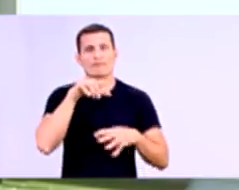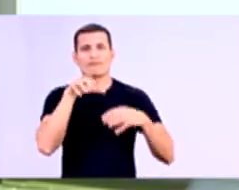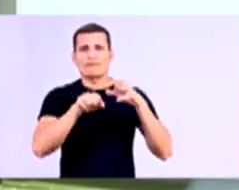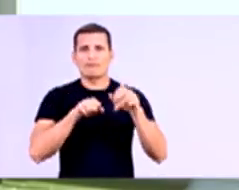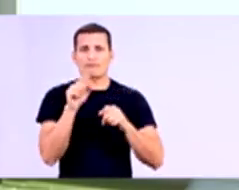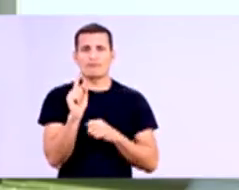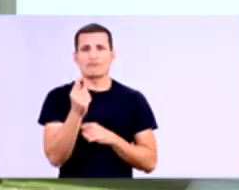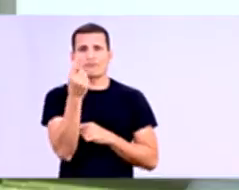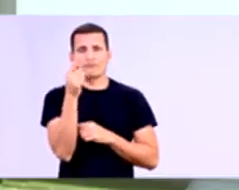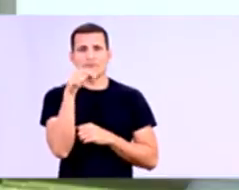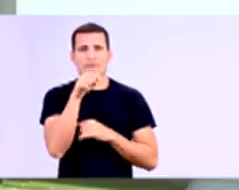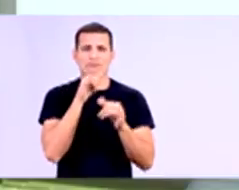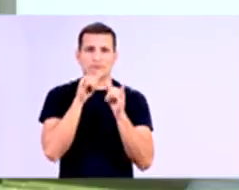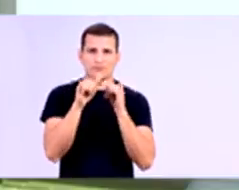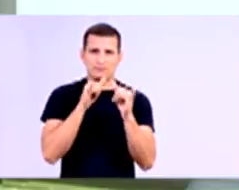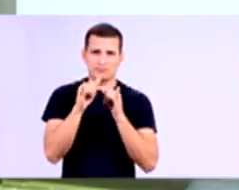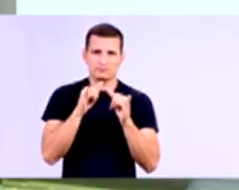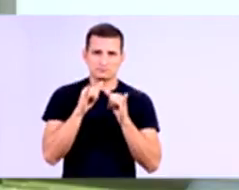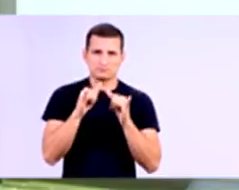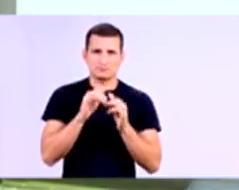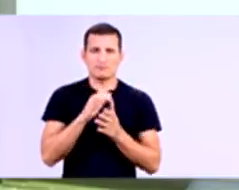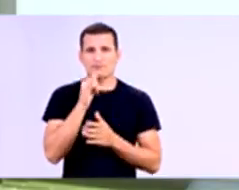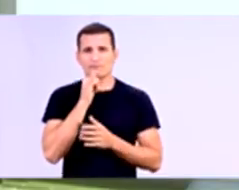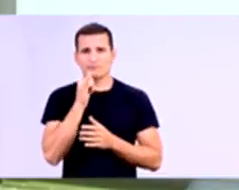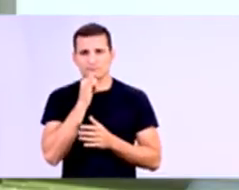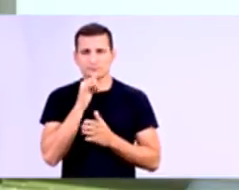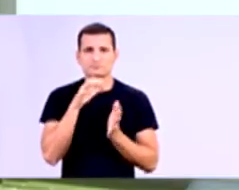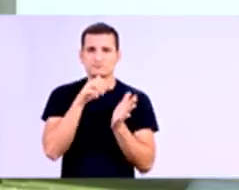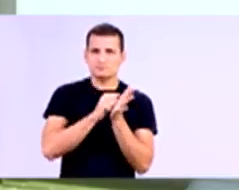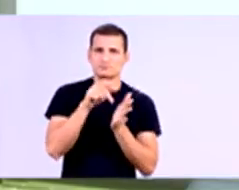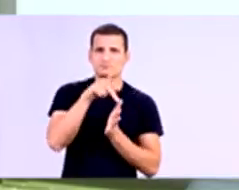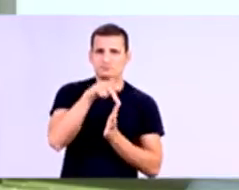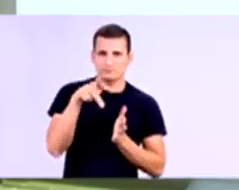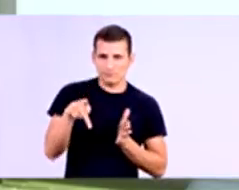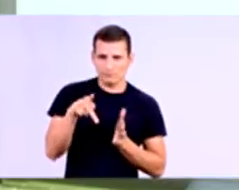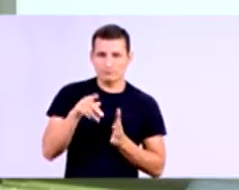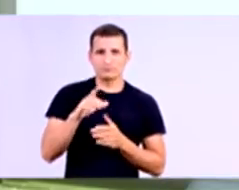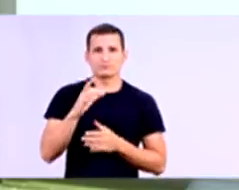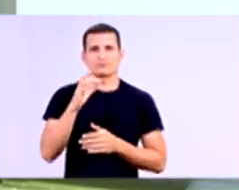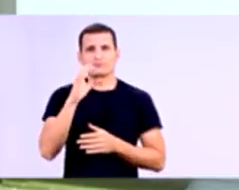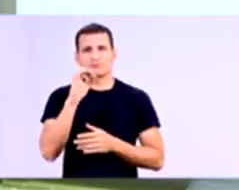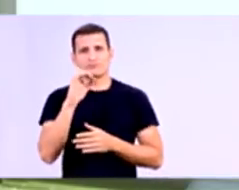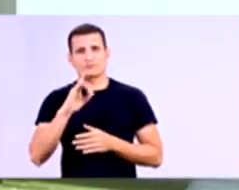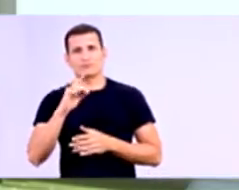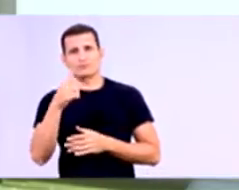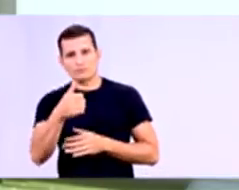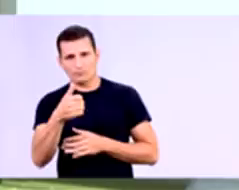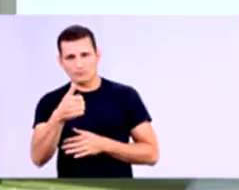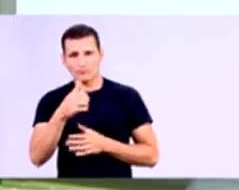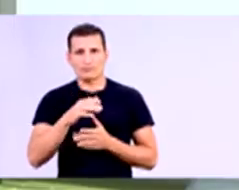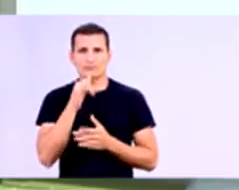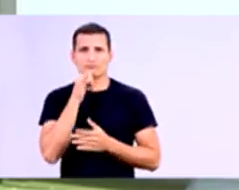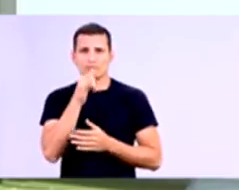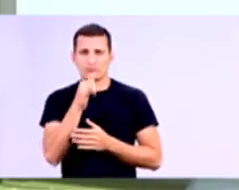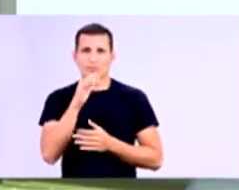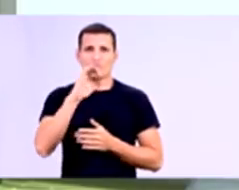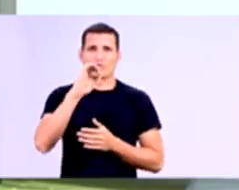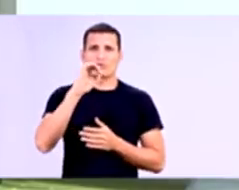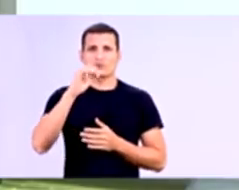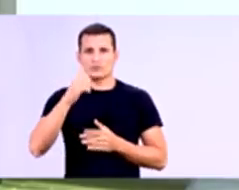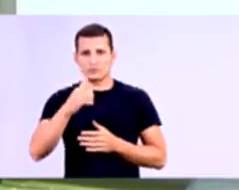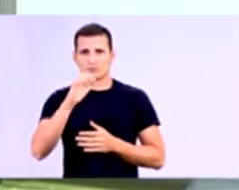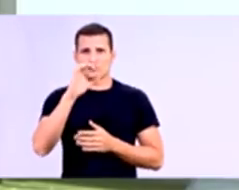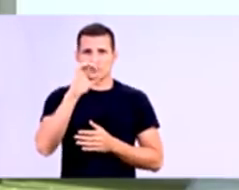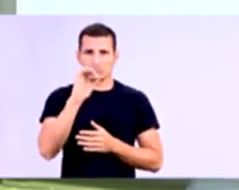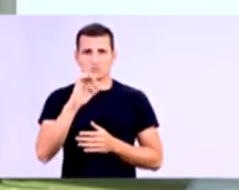forma única aquela informação. Exemplo, cadastro de professores, código 1, Ricardo Machado. Quando eu buscar código 1, só vai